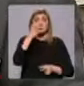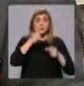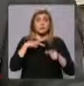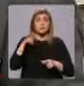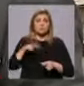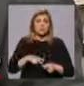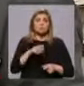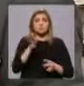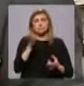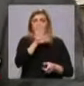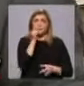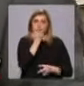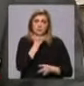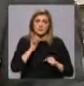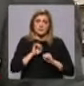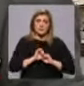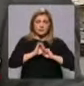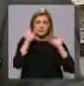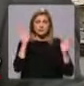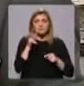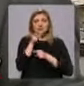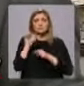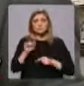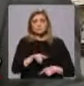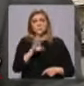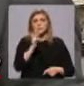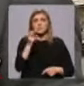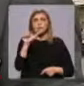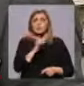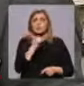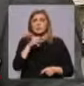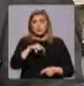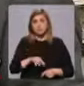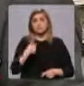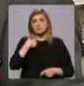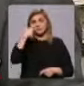ficarão naturalmente satisfeitos. Com a imagem de Joaquim Panze, Paulo Catarro, RTP, Luanda.